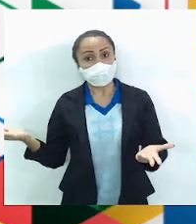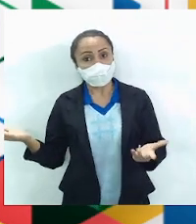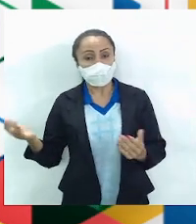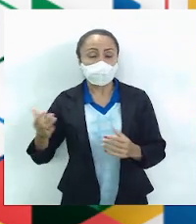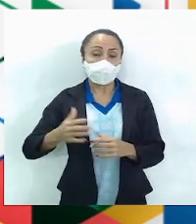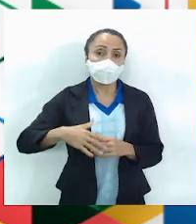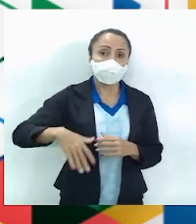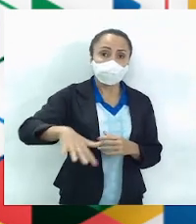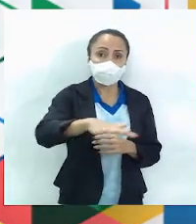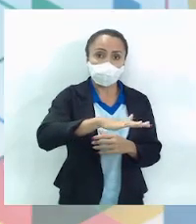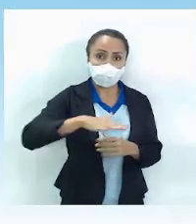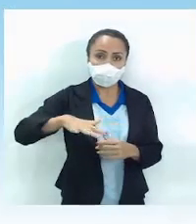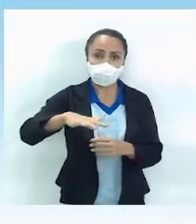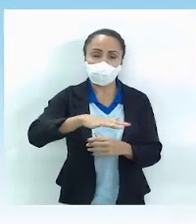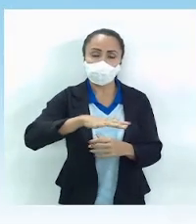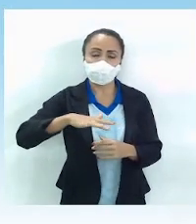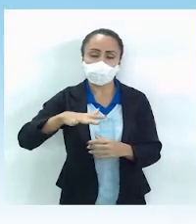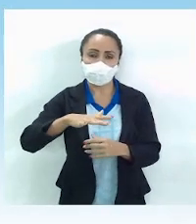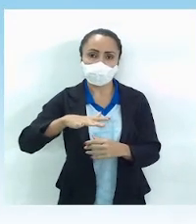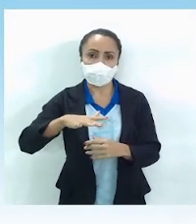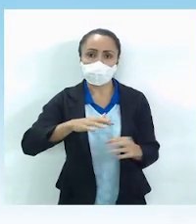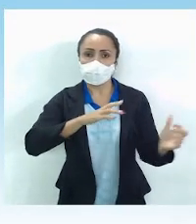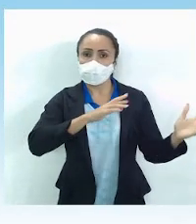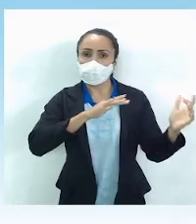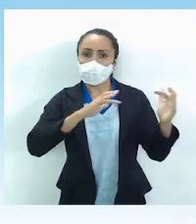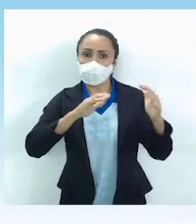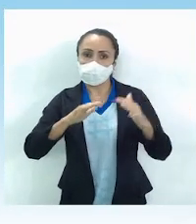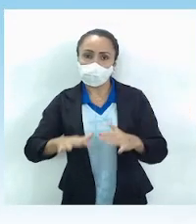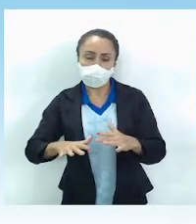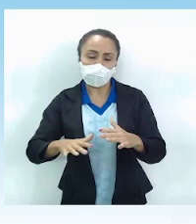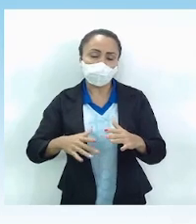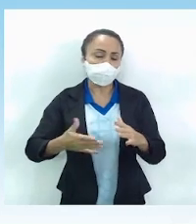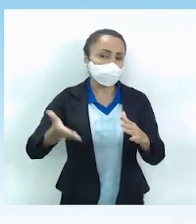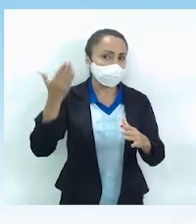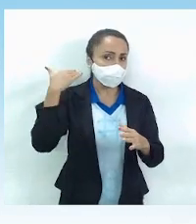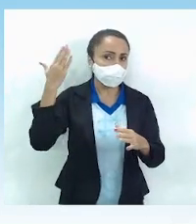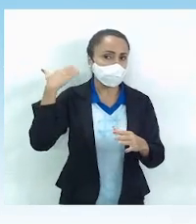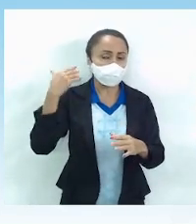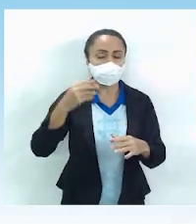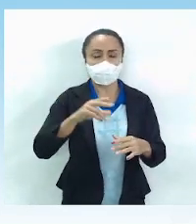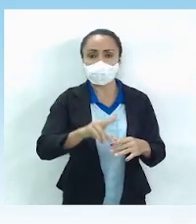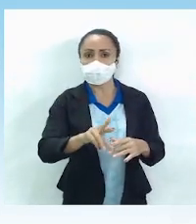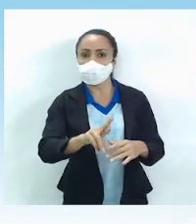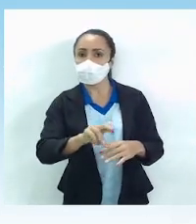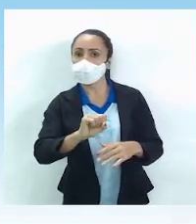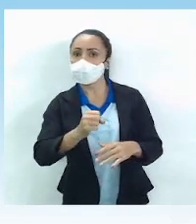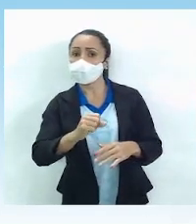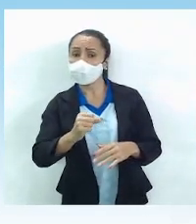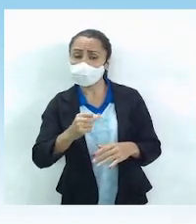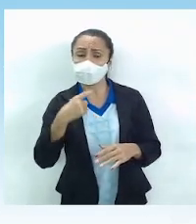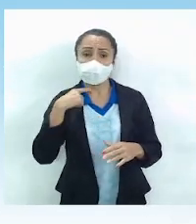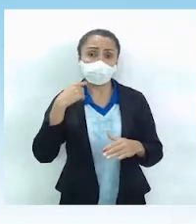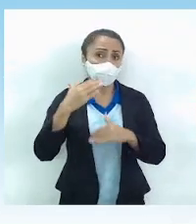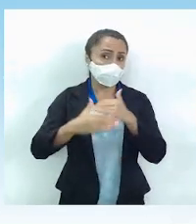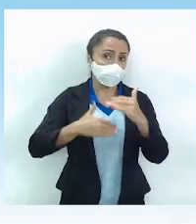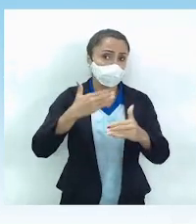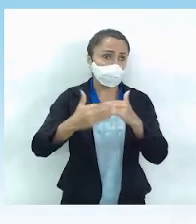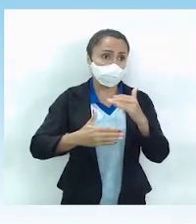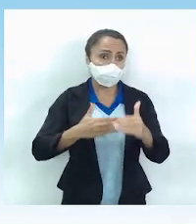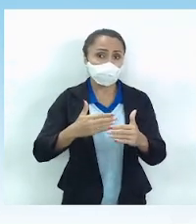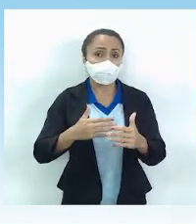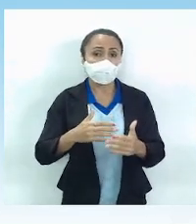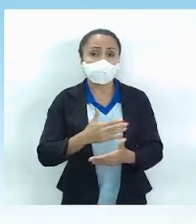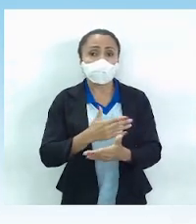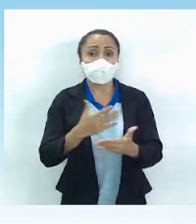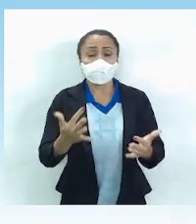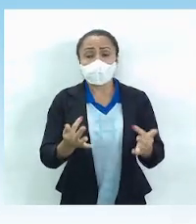territórios ocupados pela antiga União Soviética, tiveram seu processo de independência com o